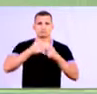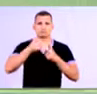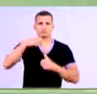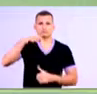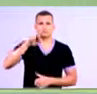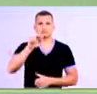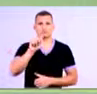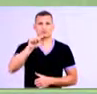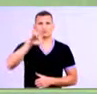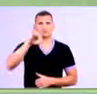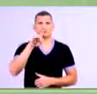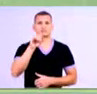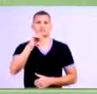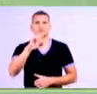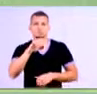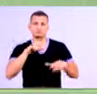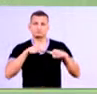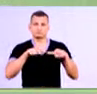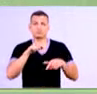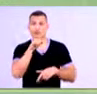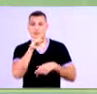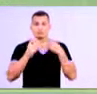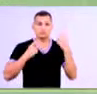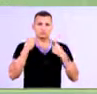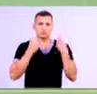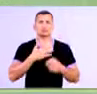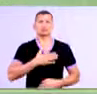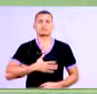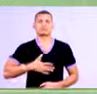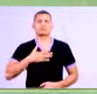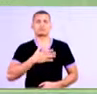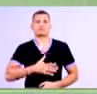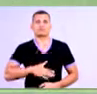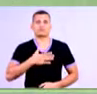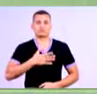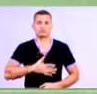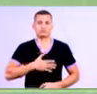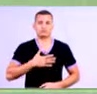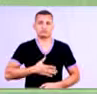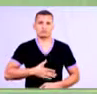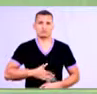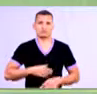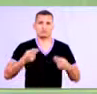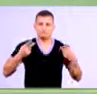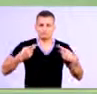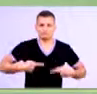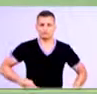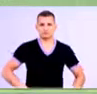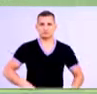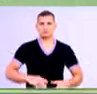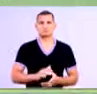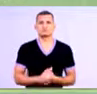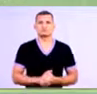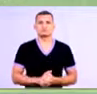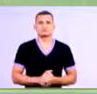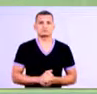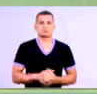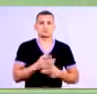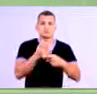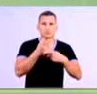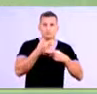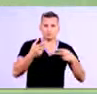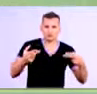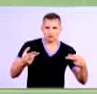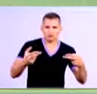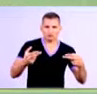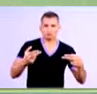trabalho. Então ela se preocupa com o conforto físico do usuário, trata móveis, utensílios